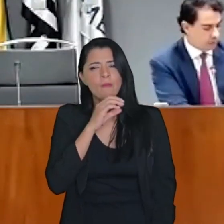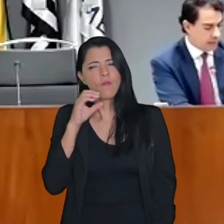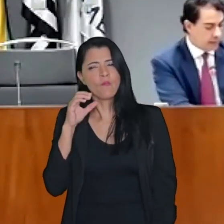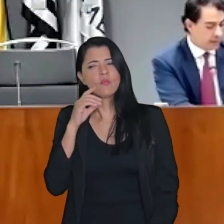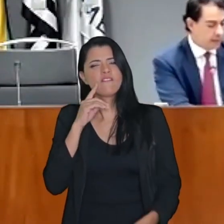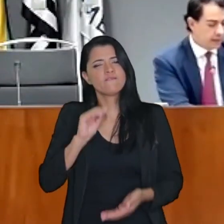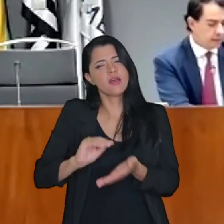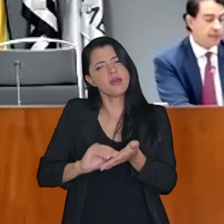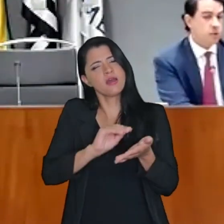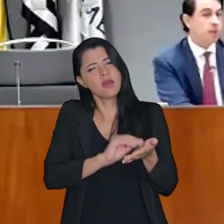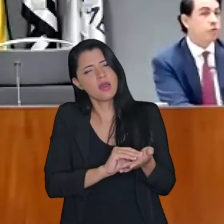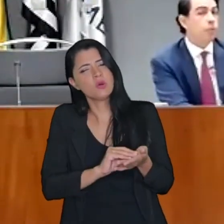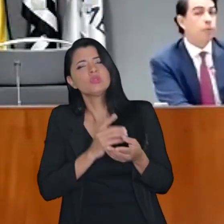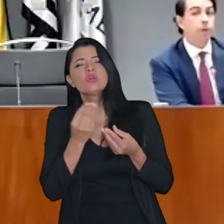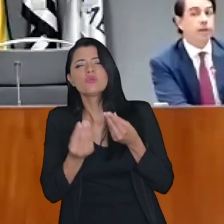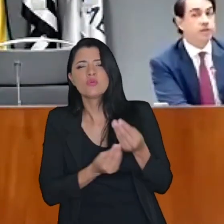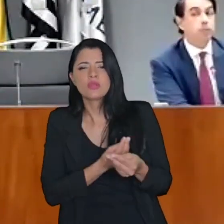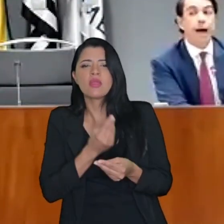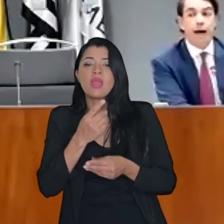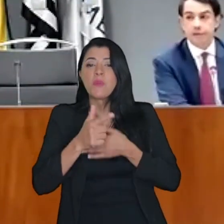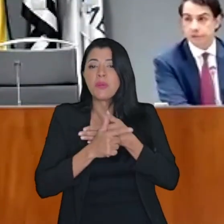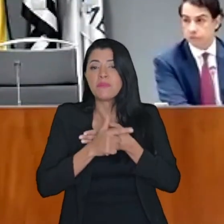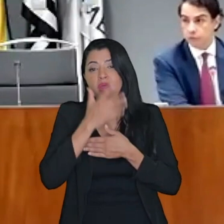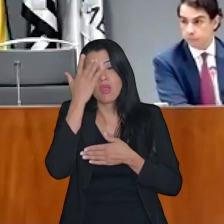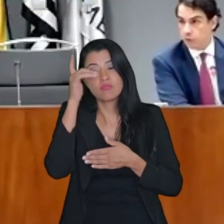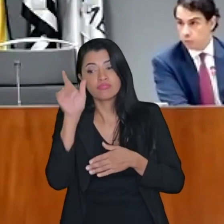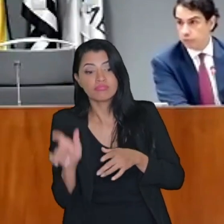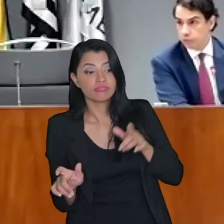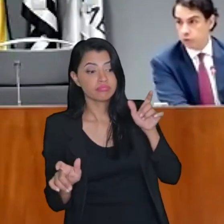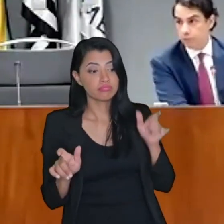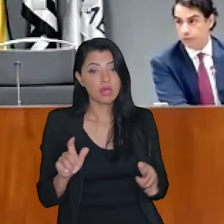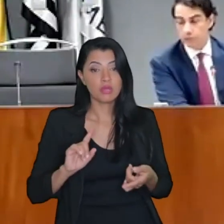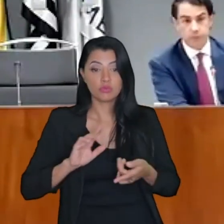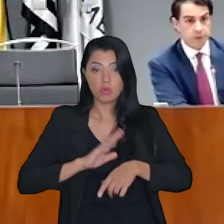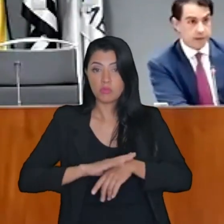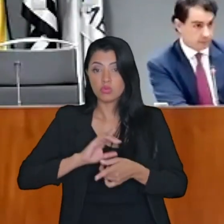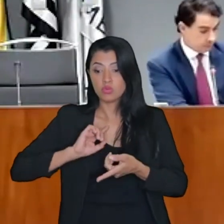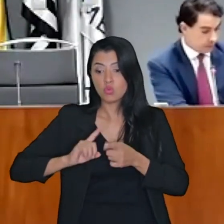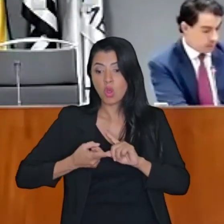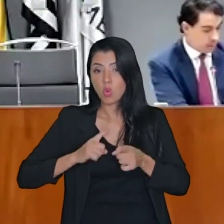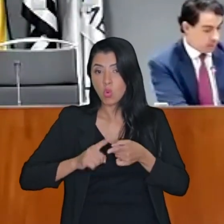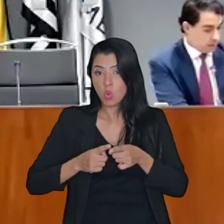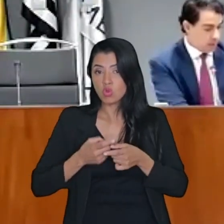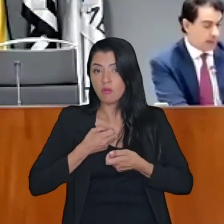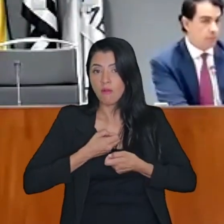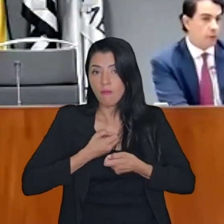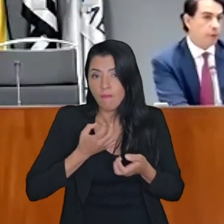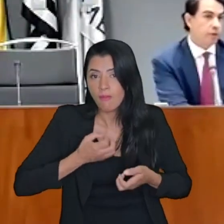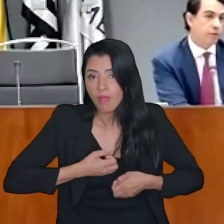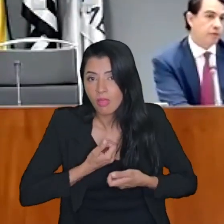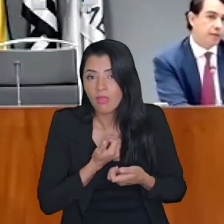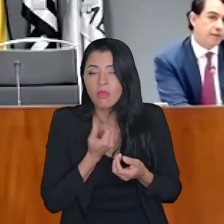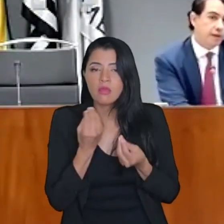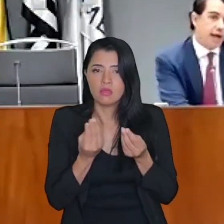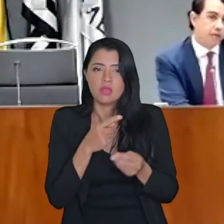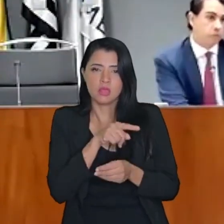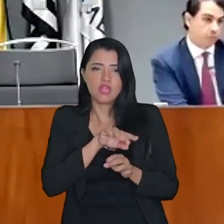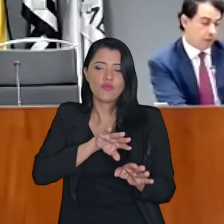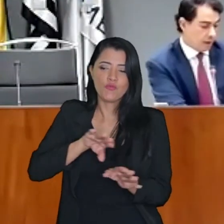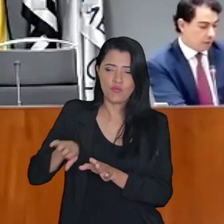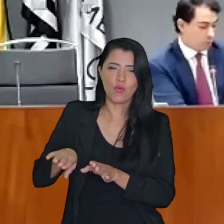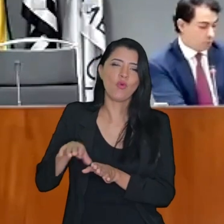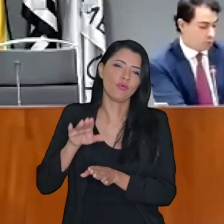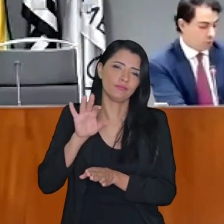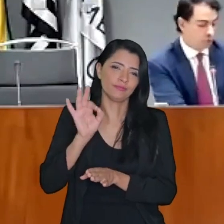pela doutrina, diz respeito ao papel das partes no âmbito do acordo de colaboração premiado. E aqui, propriamente, eu vou deixar de